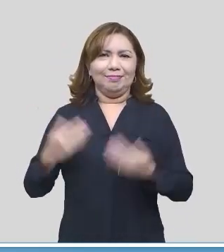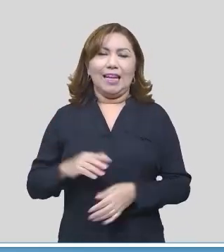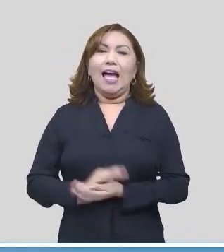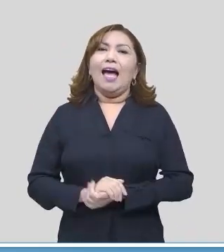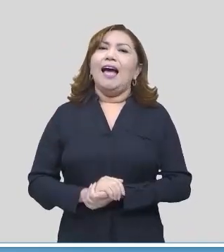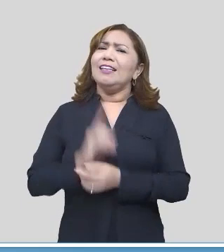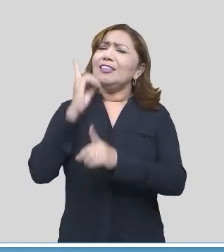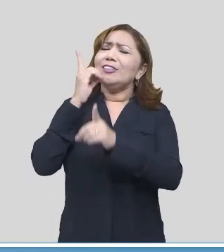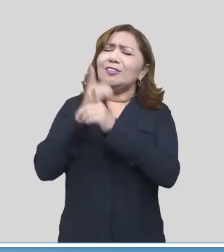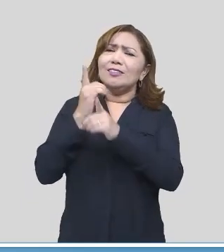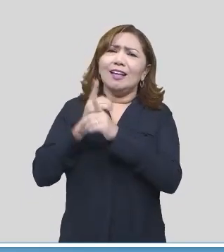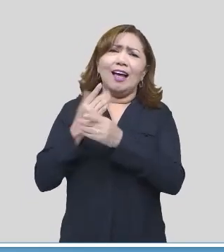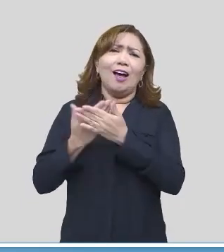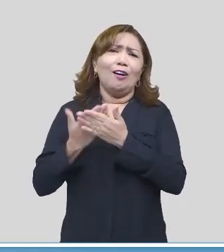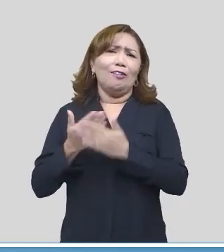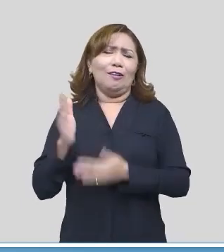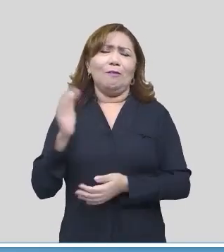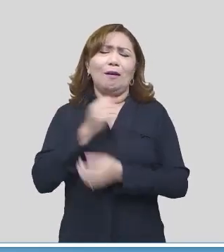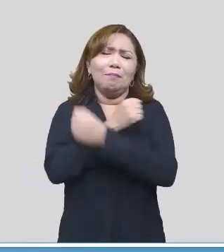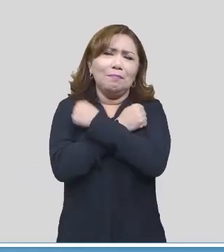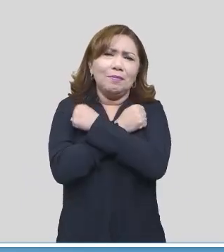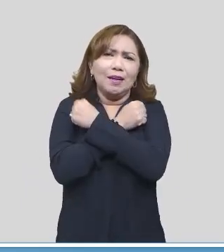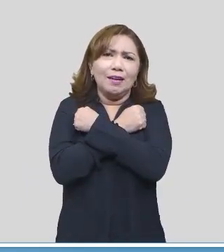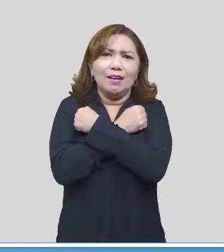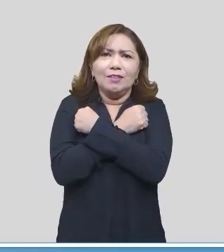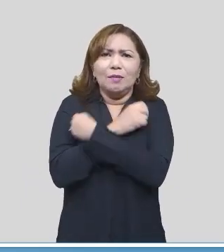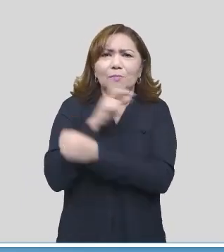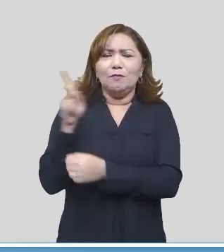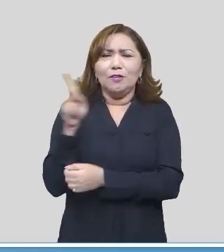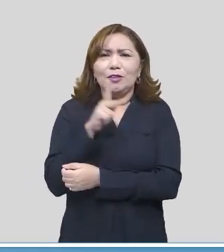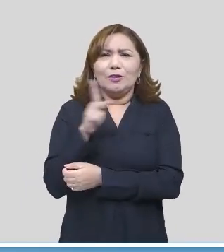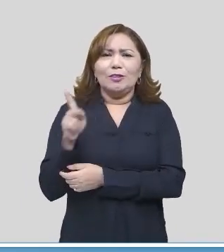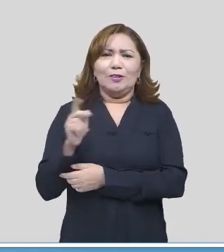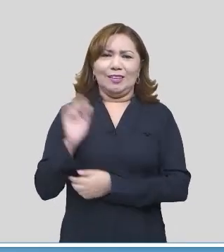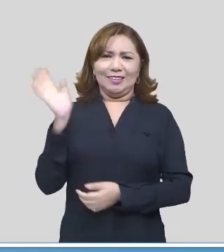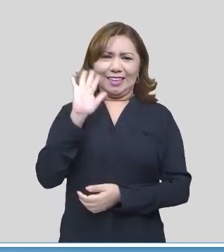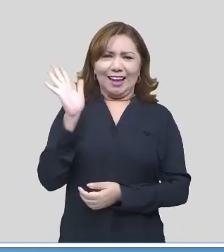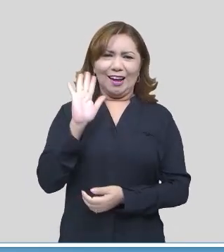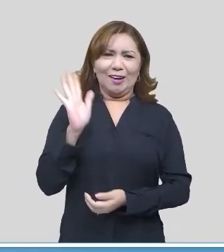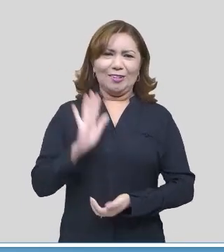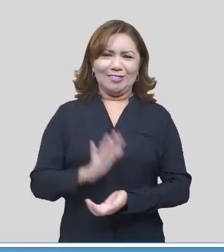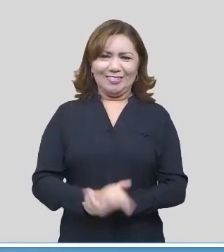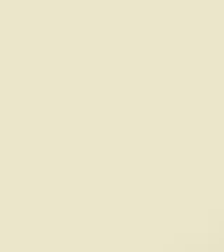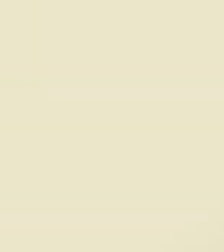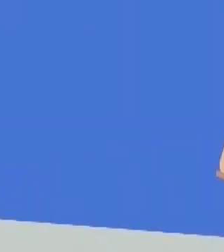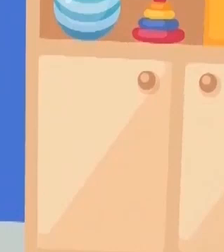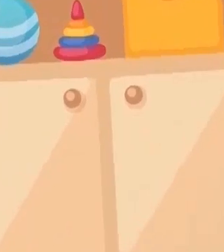próxima aula. Um abraço da professora Edla dos Anjos. Tchau!